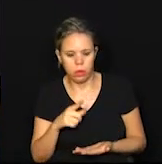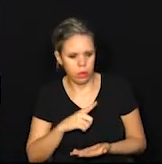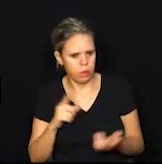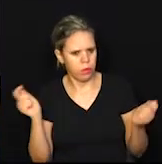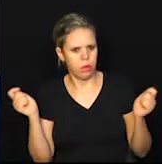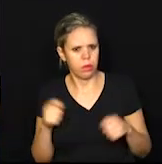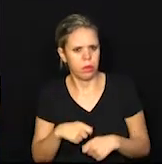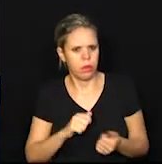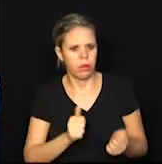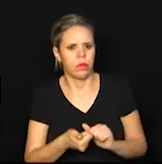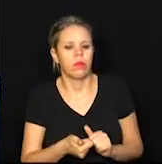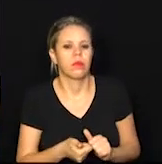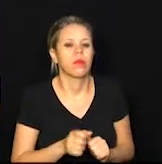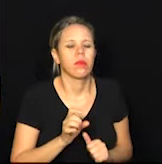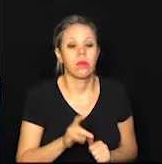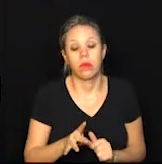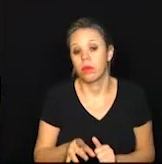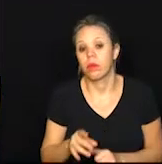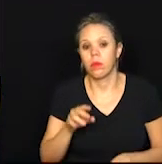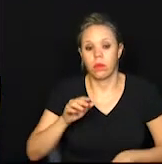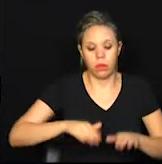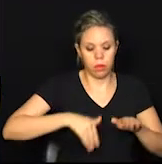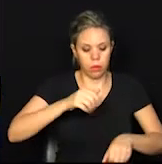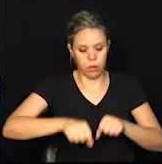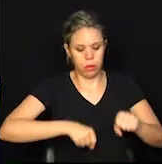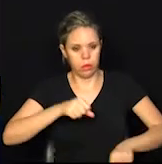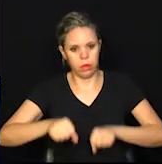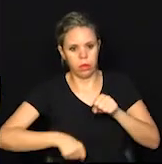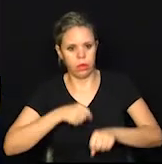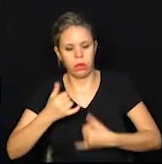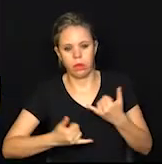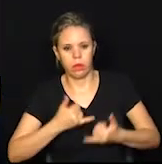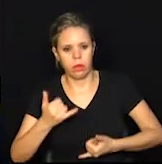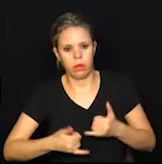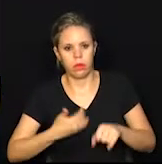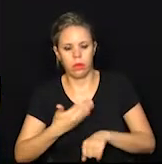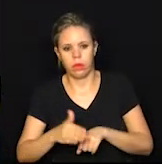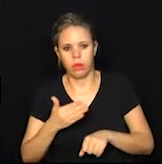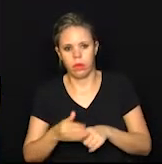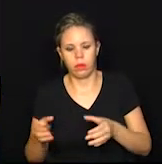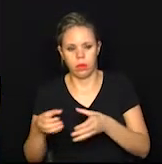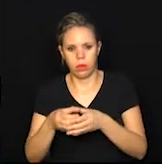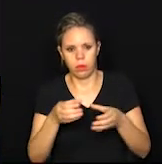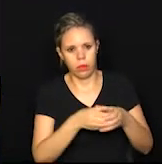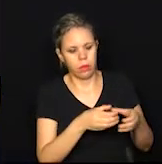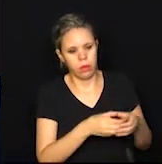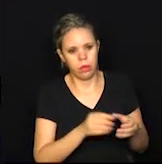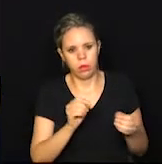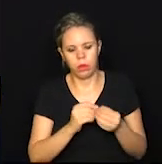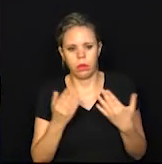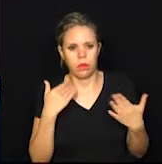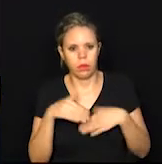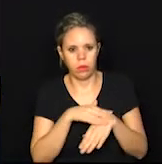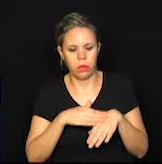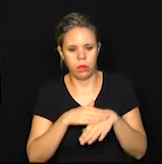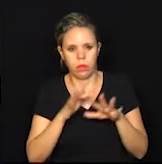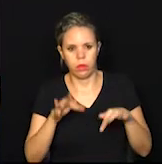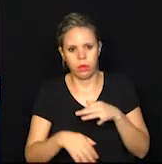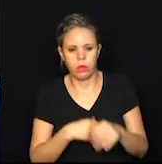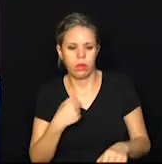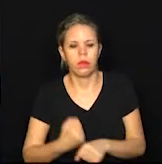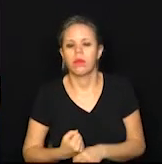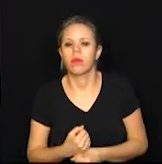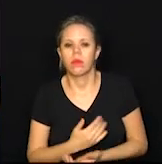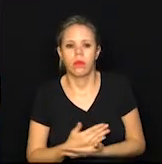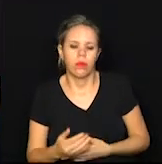potencial esportivo não só para o pedalinho, mas também para treinamentos de equipe. Porém, eu fiz muitas conversas de final do ano para